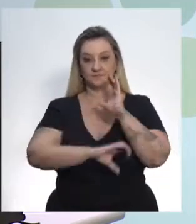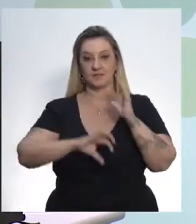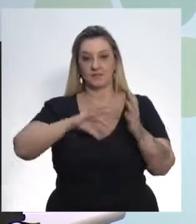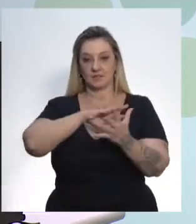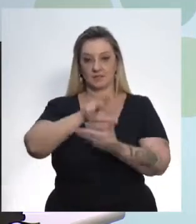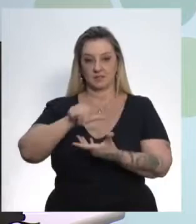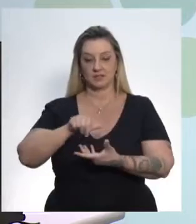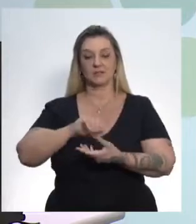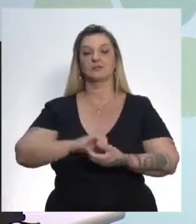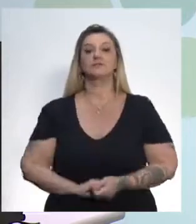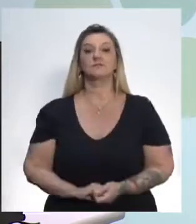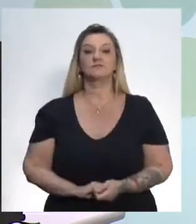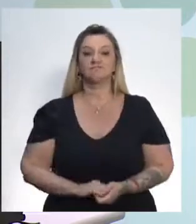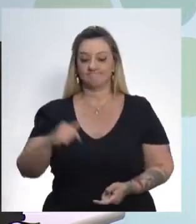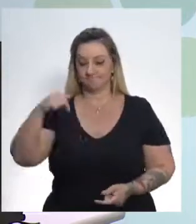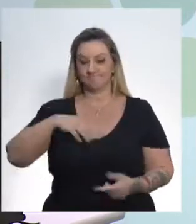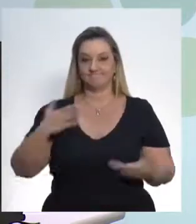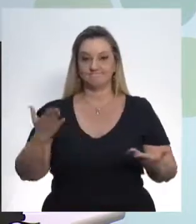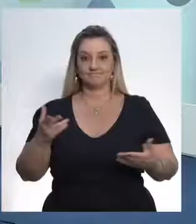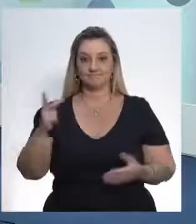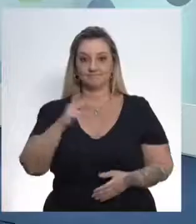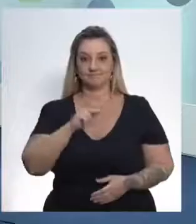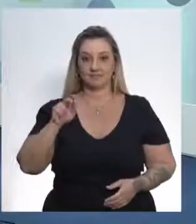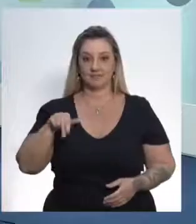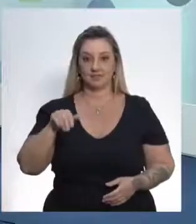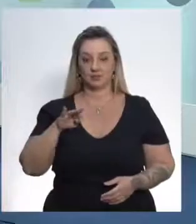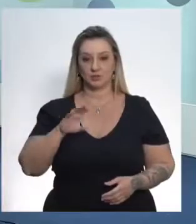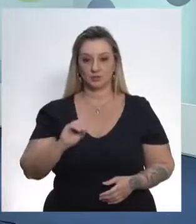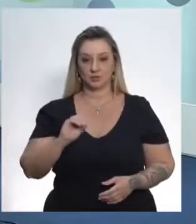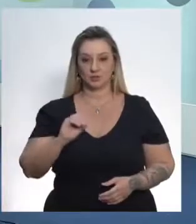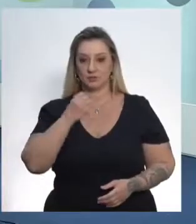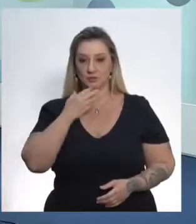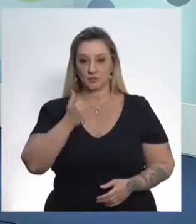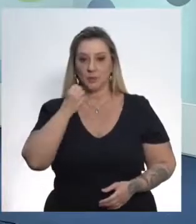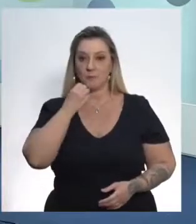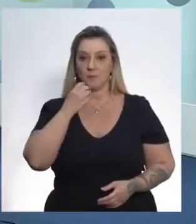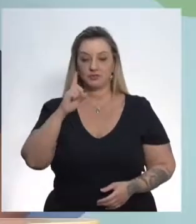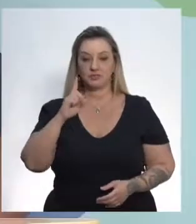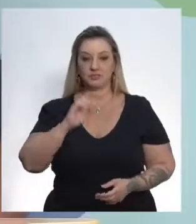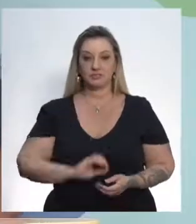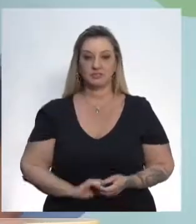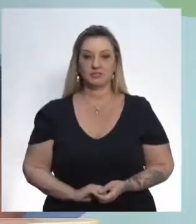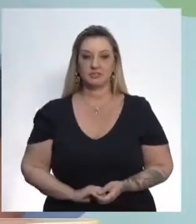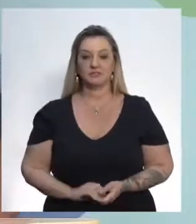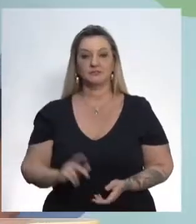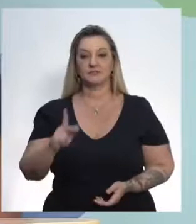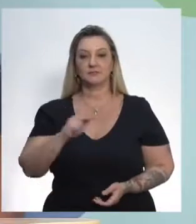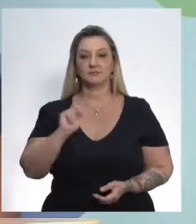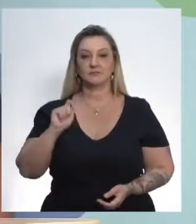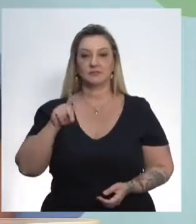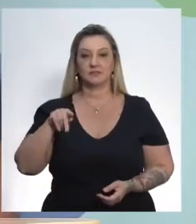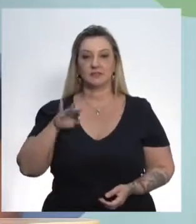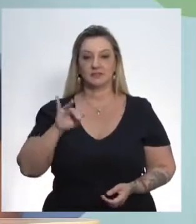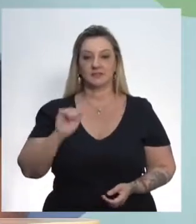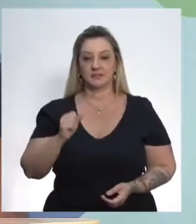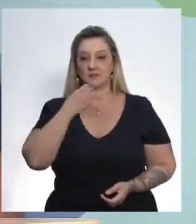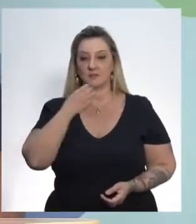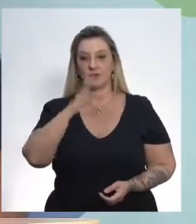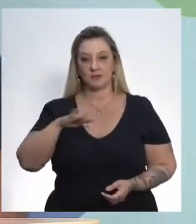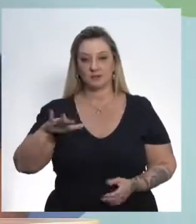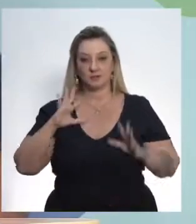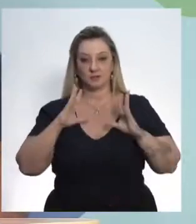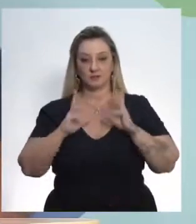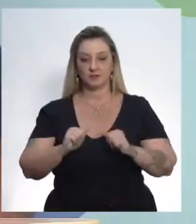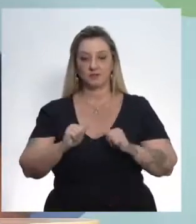da COPED, e estou aqui hoje com o professor Antônio. Tudo bem? Bom dia. Bom dia, professora Andréa. Bom dia para o aluno, a